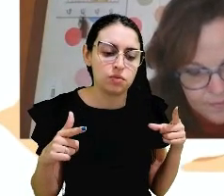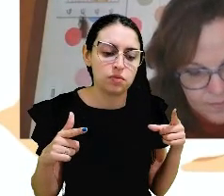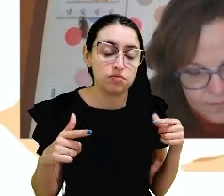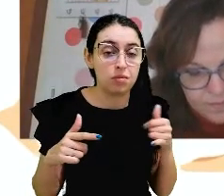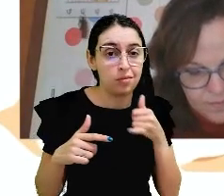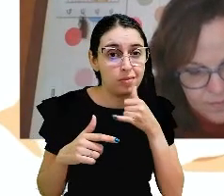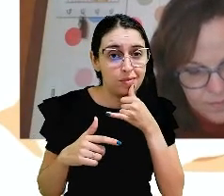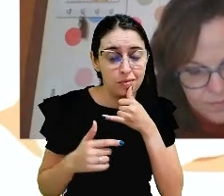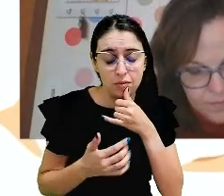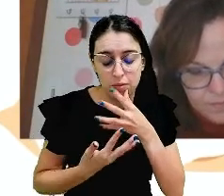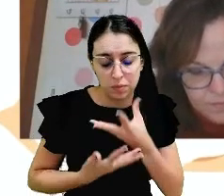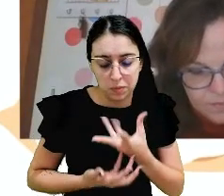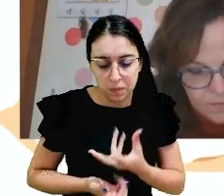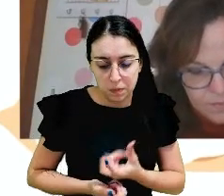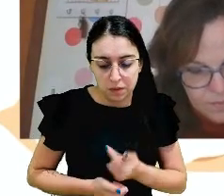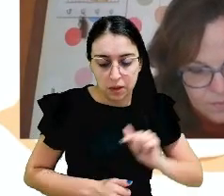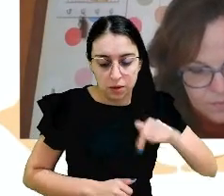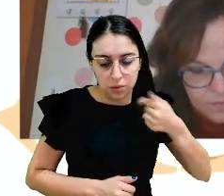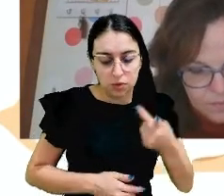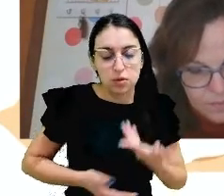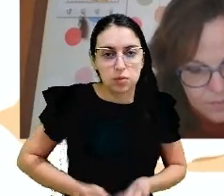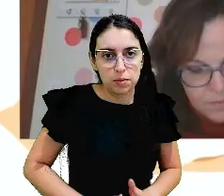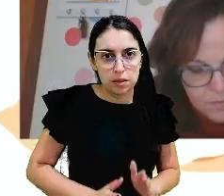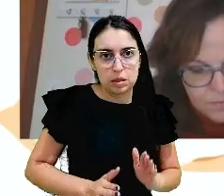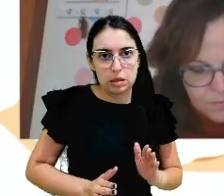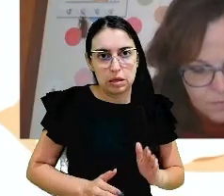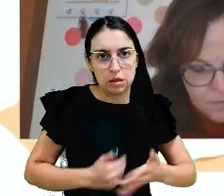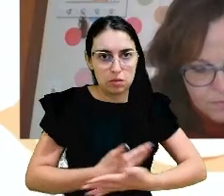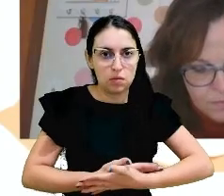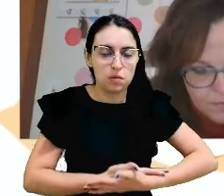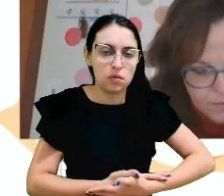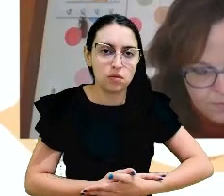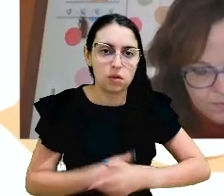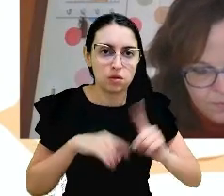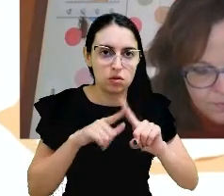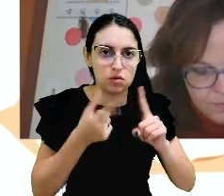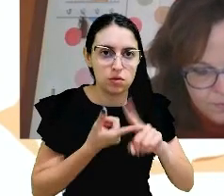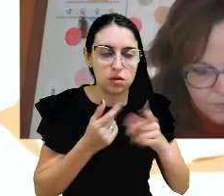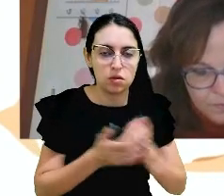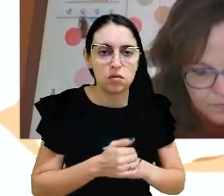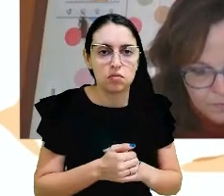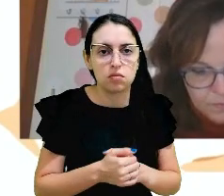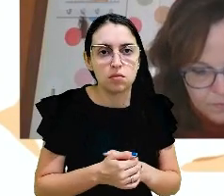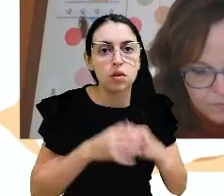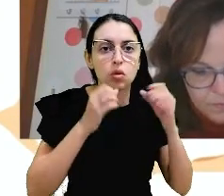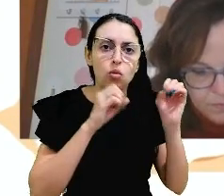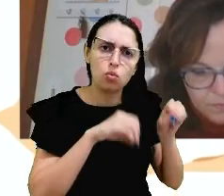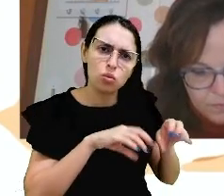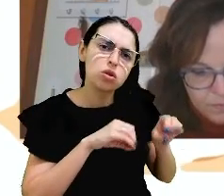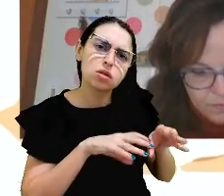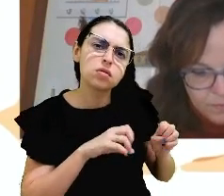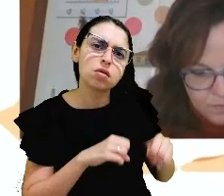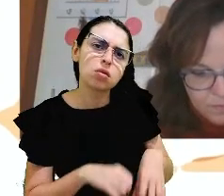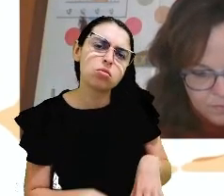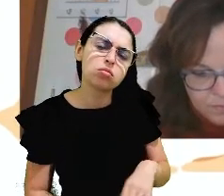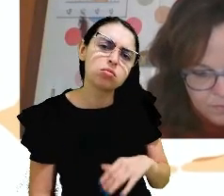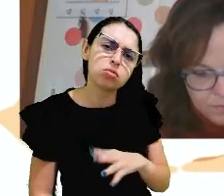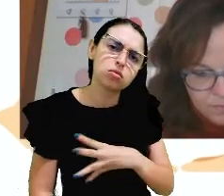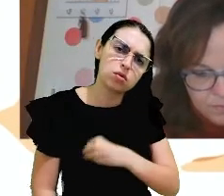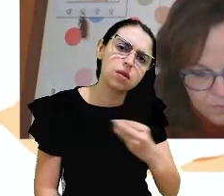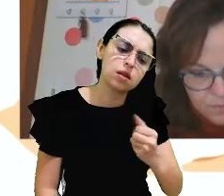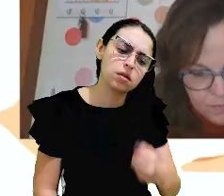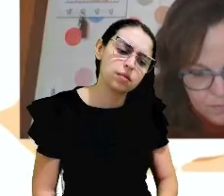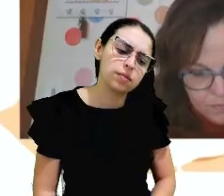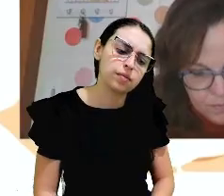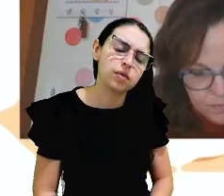depressão pós-parto, inclusive, né? Isso reflete na maneira como a gente educa nossos filhos, porque educar filho